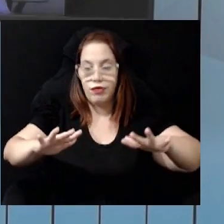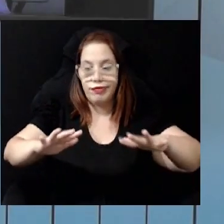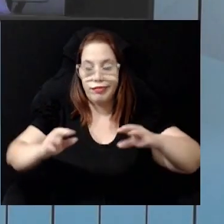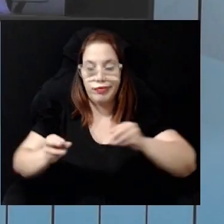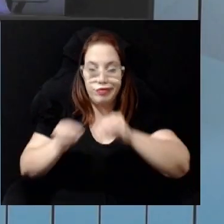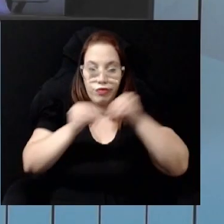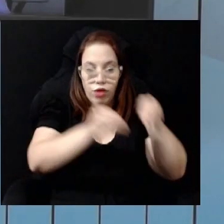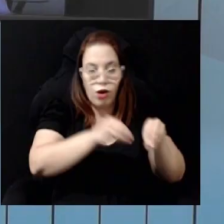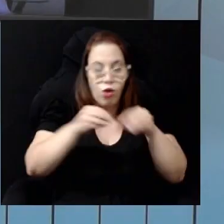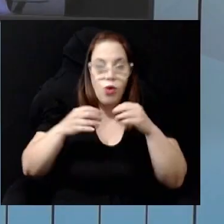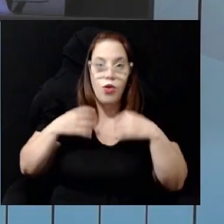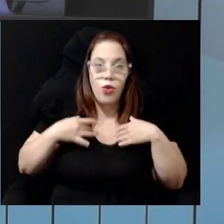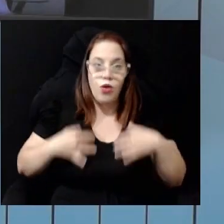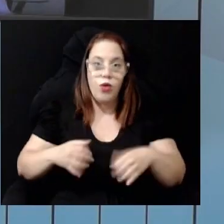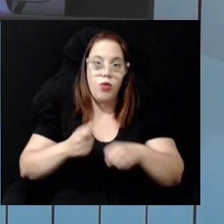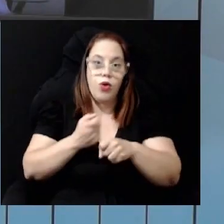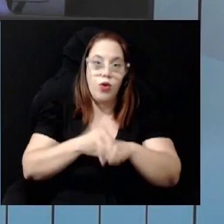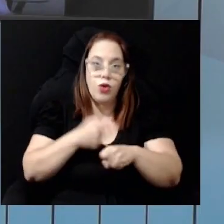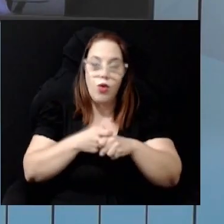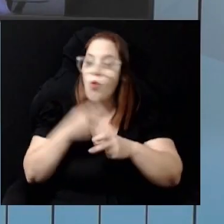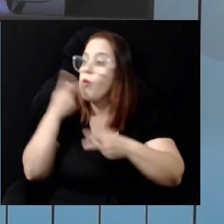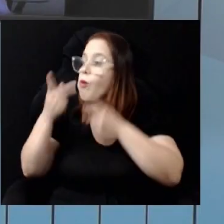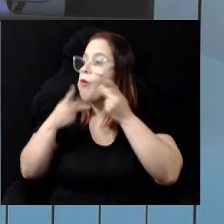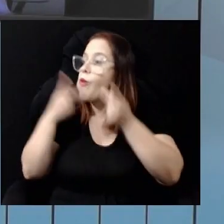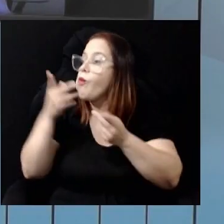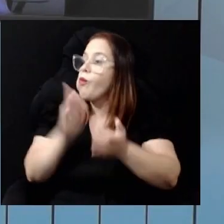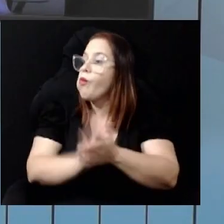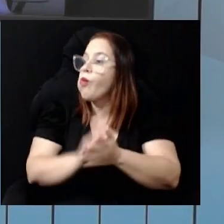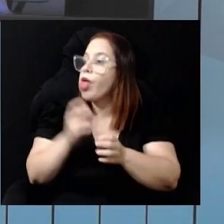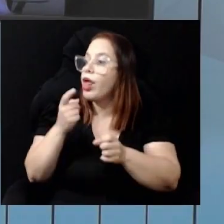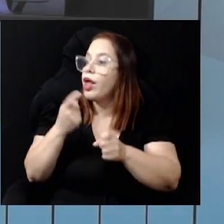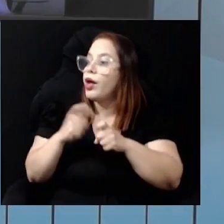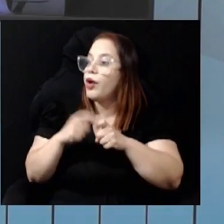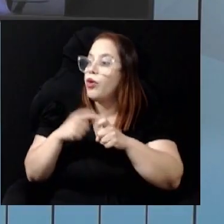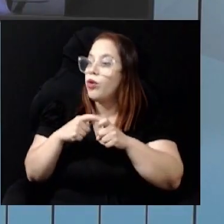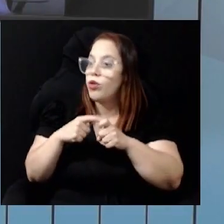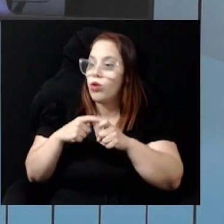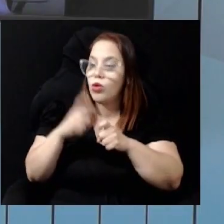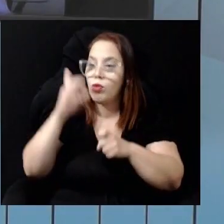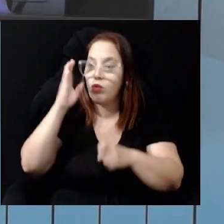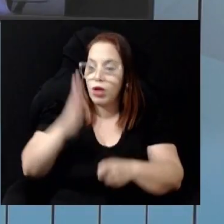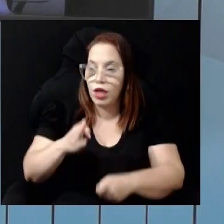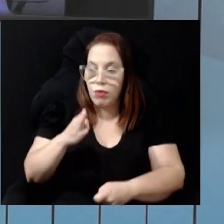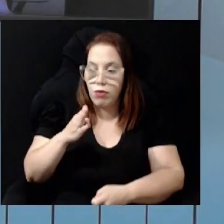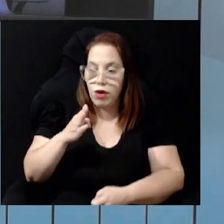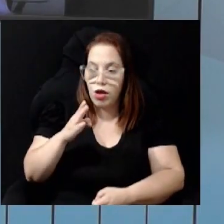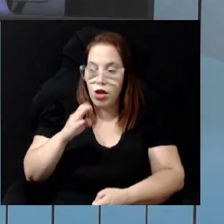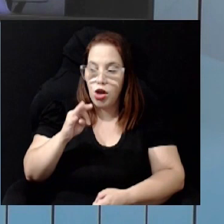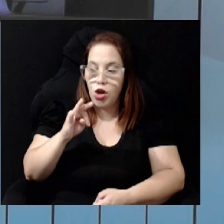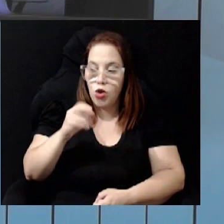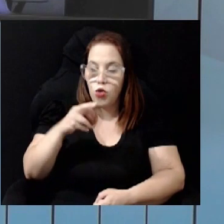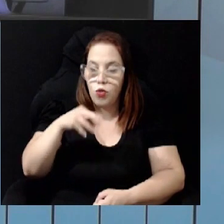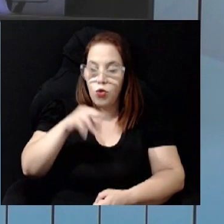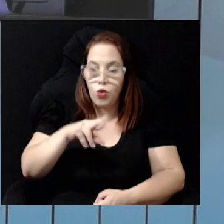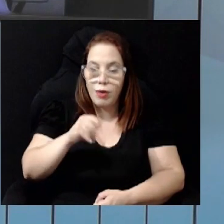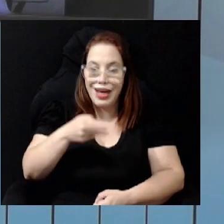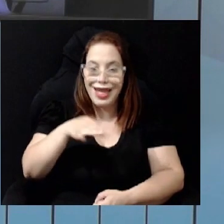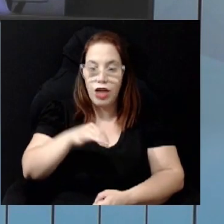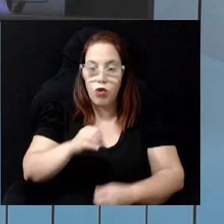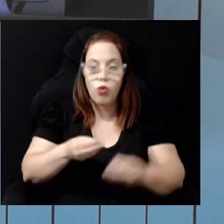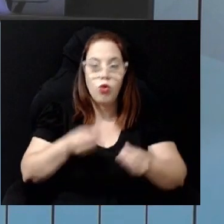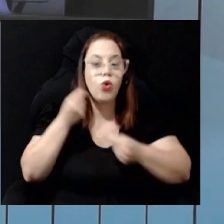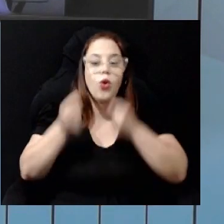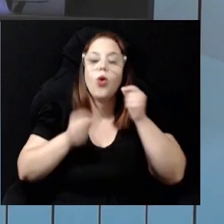migraram, né, para os ossos. Vamos falar então, doutor, os principais tumores malignos. Quais seriam,